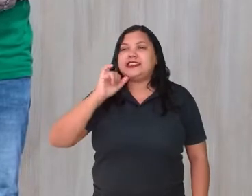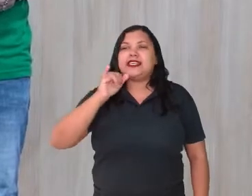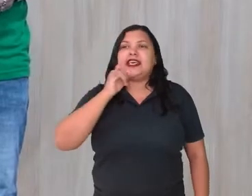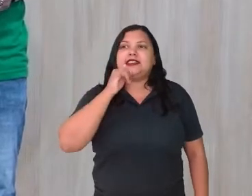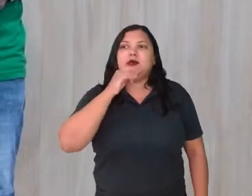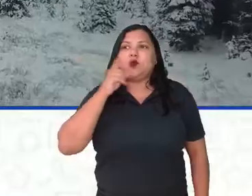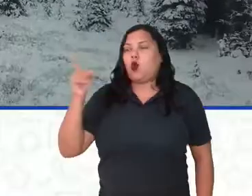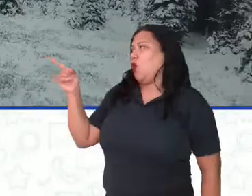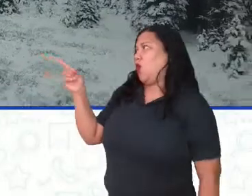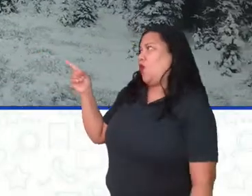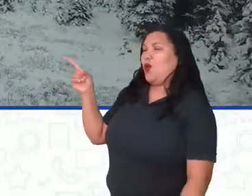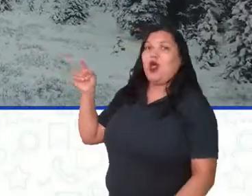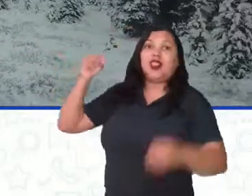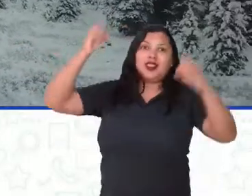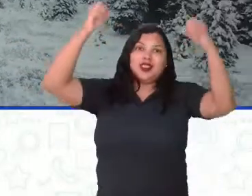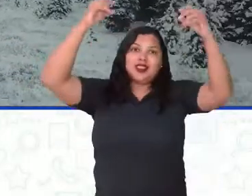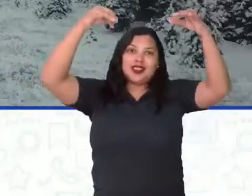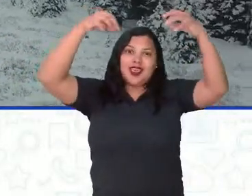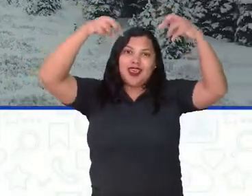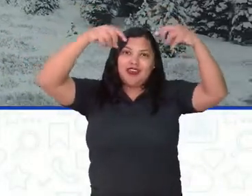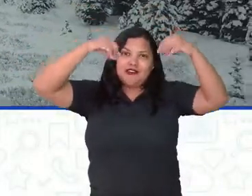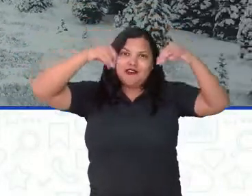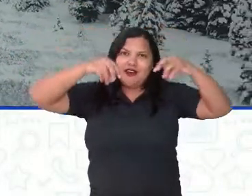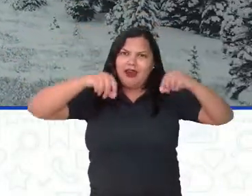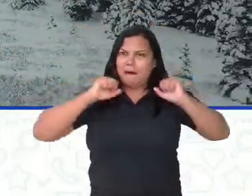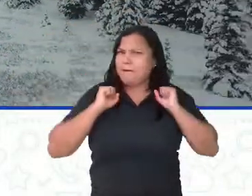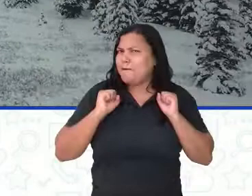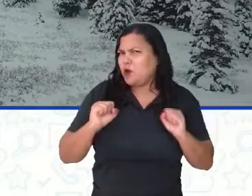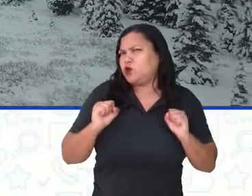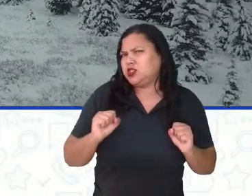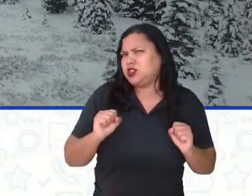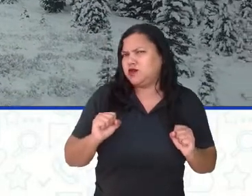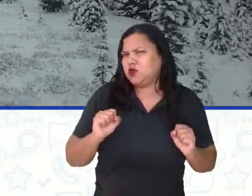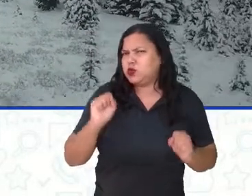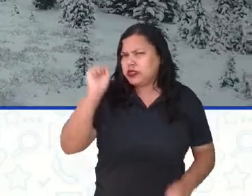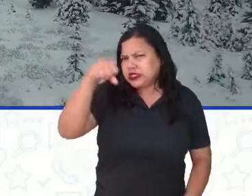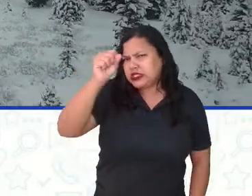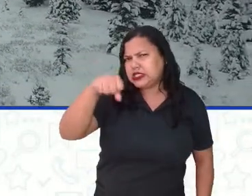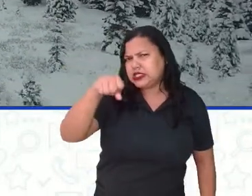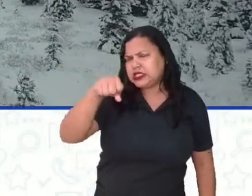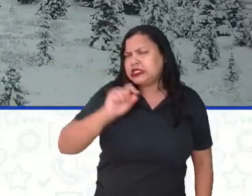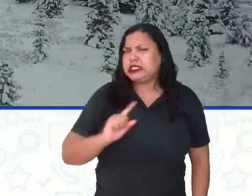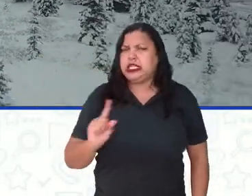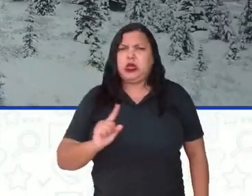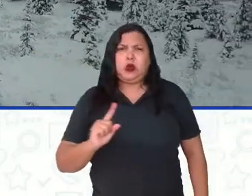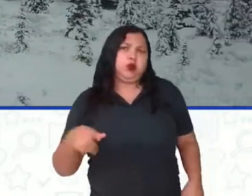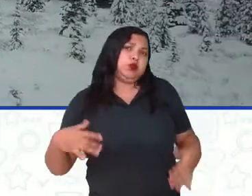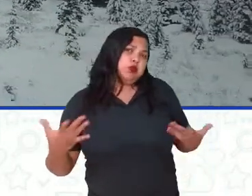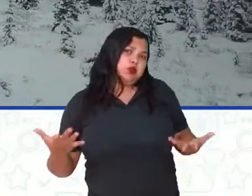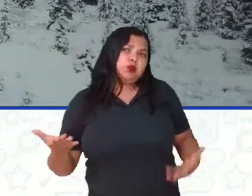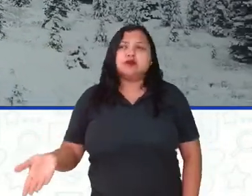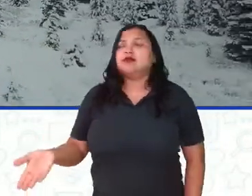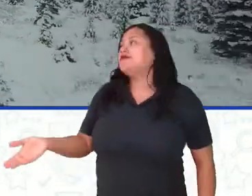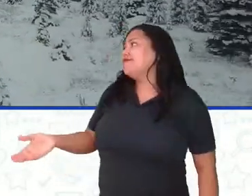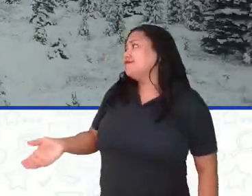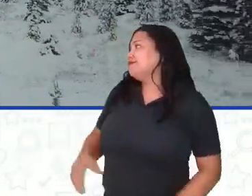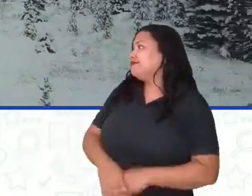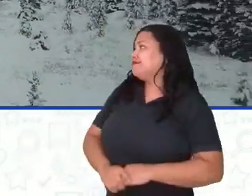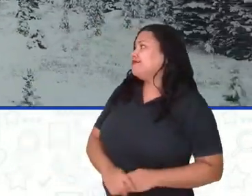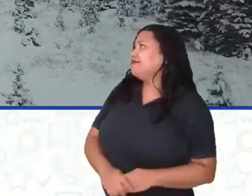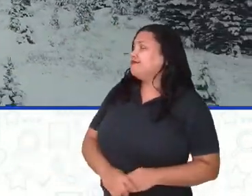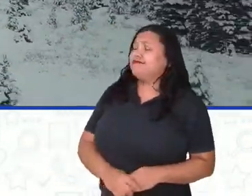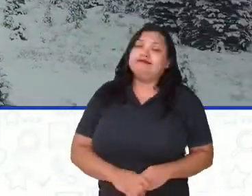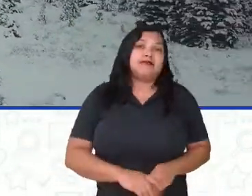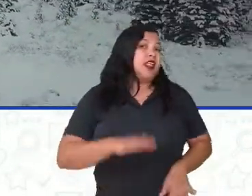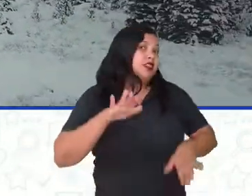para acontecer isso no Recife amanhã. Será que seria possível? Ou seja, amanhecer nevando no Recife? A gente percebe que, de acordo